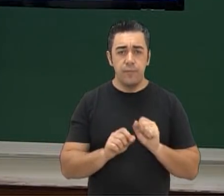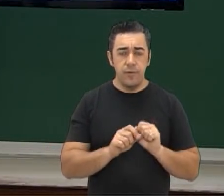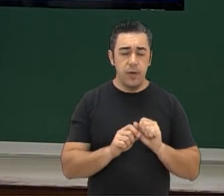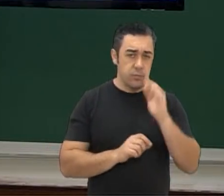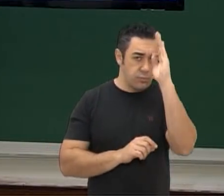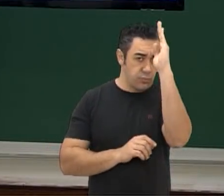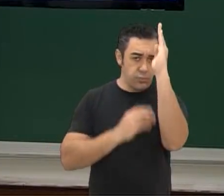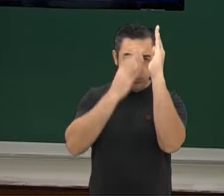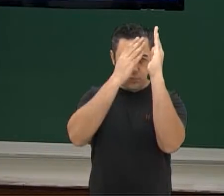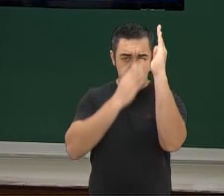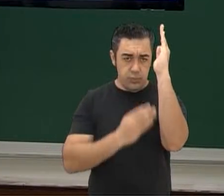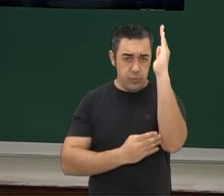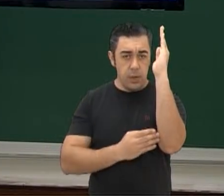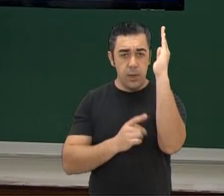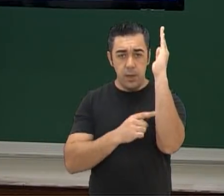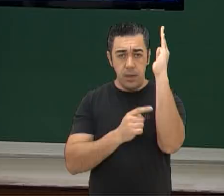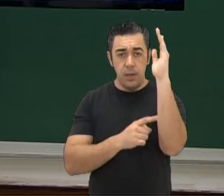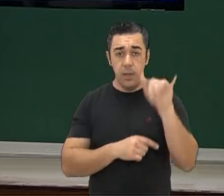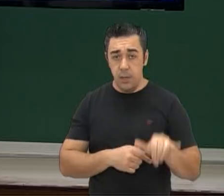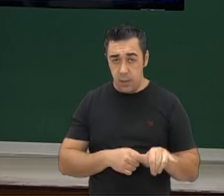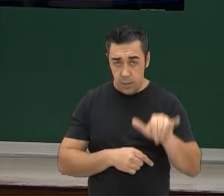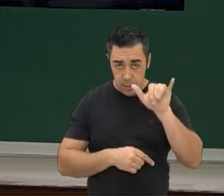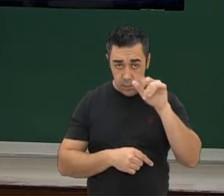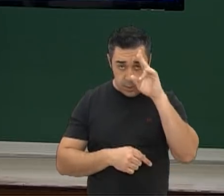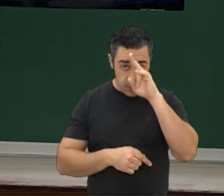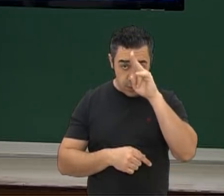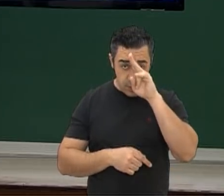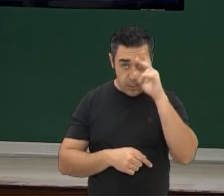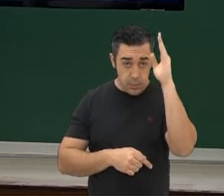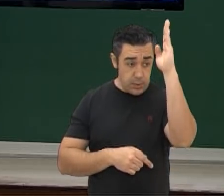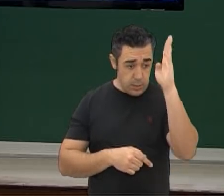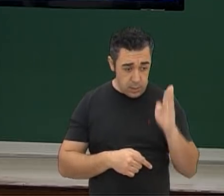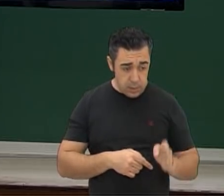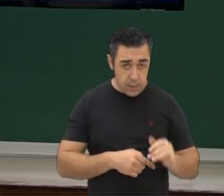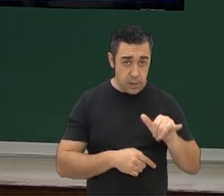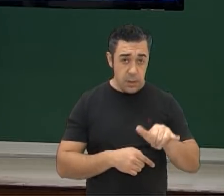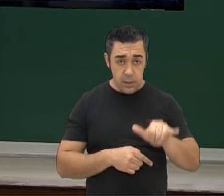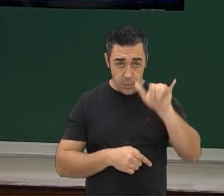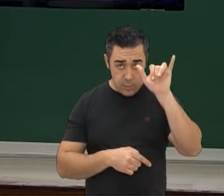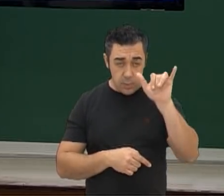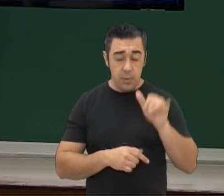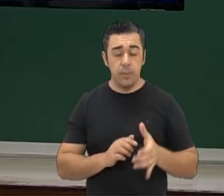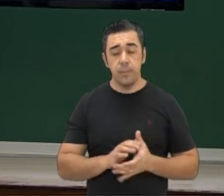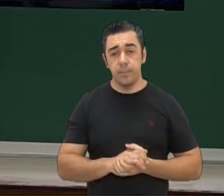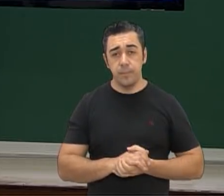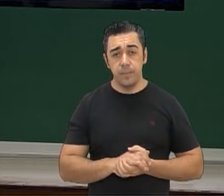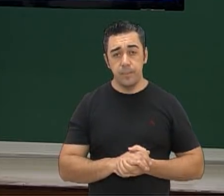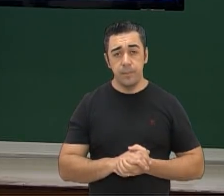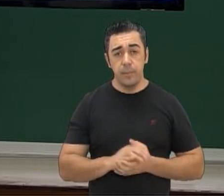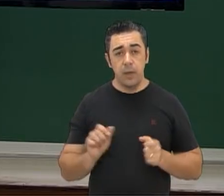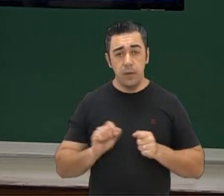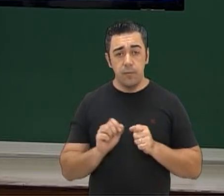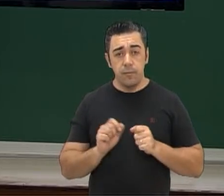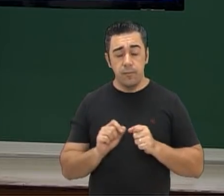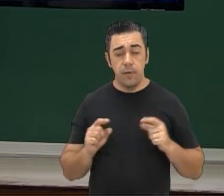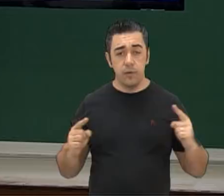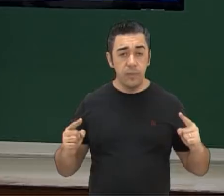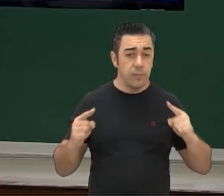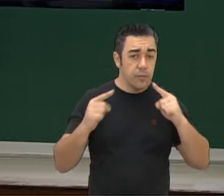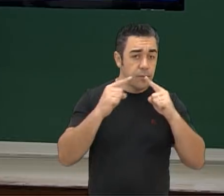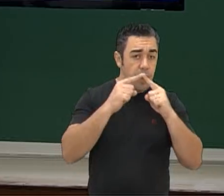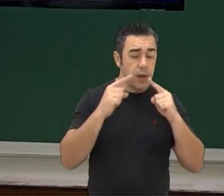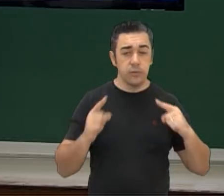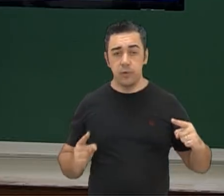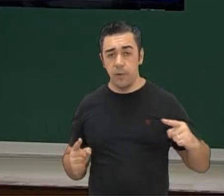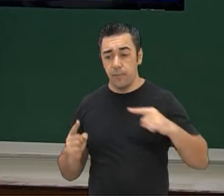Y. Lembre-se que aqui no meio, na vertical, é o eixo Y. E os vértices que estavam faltando